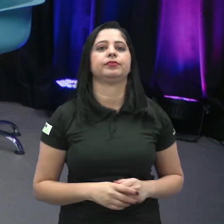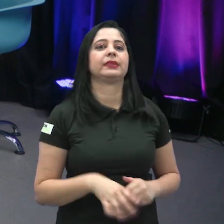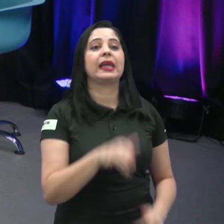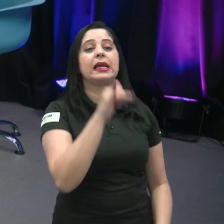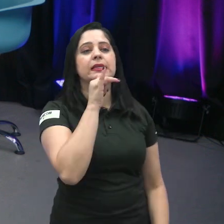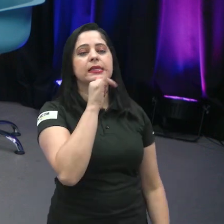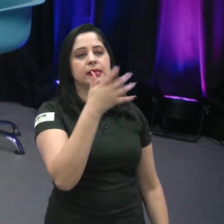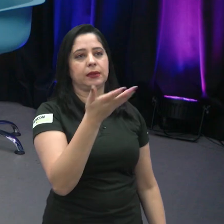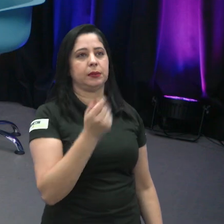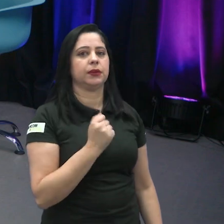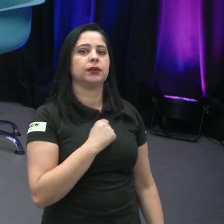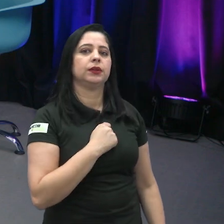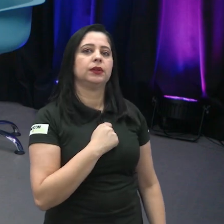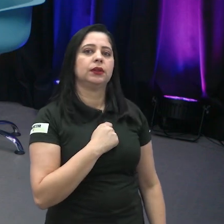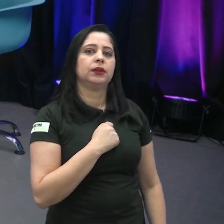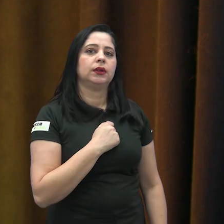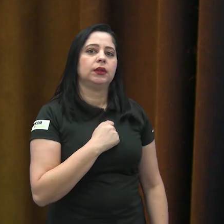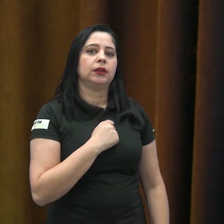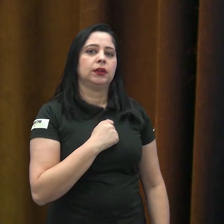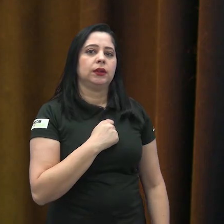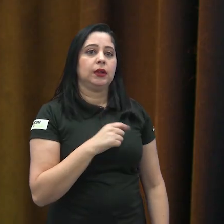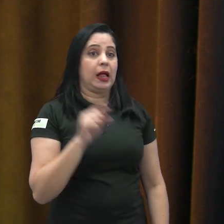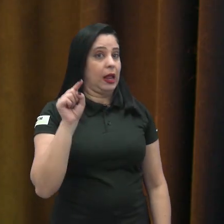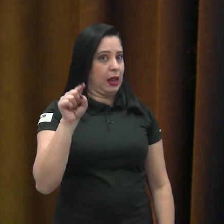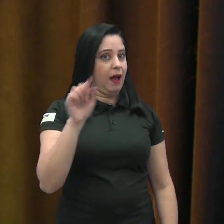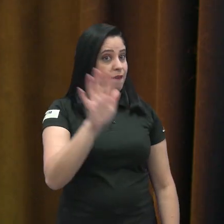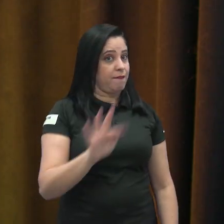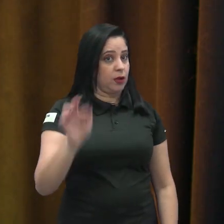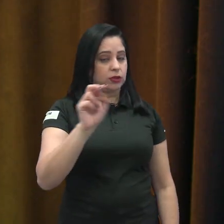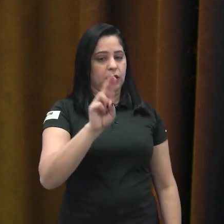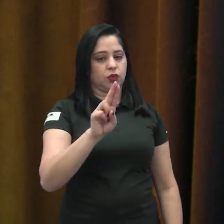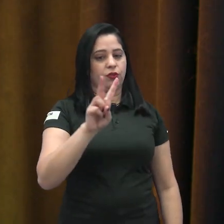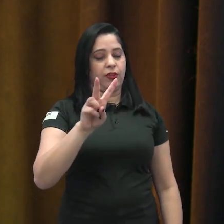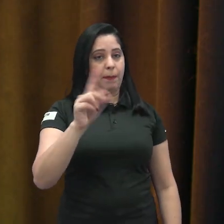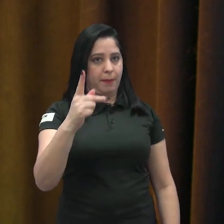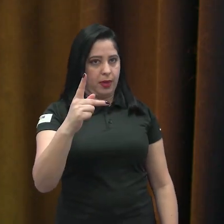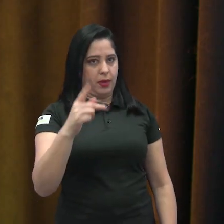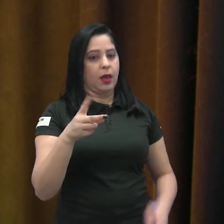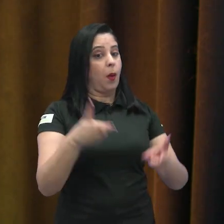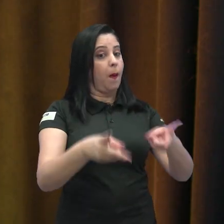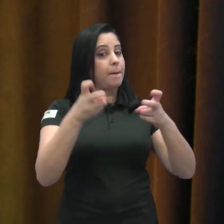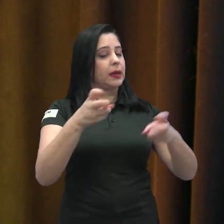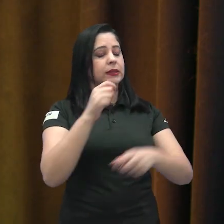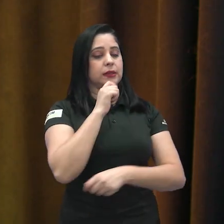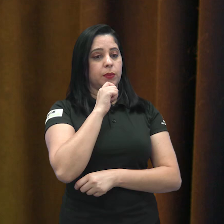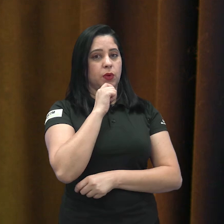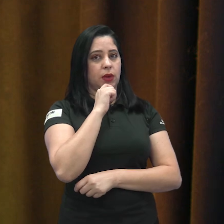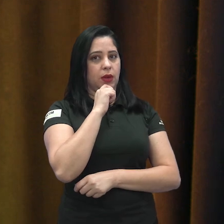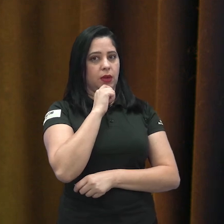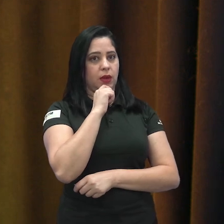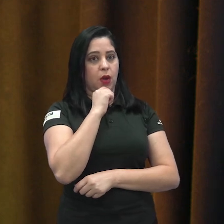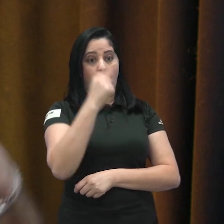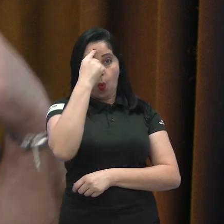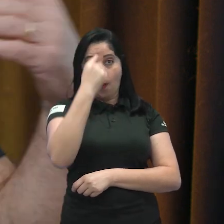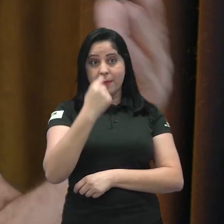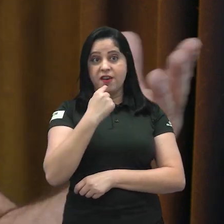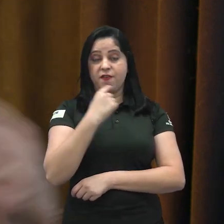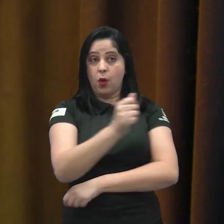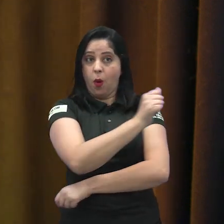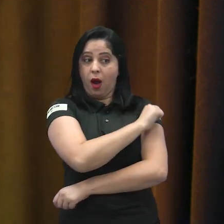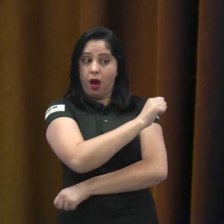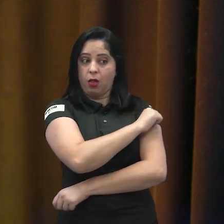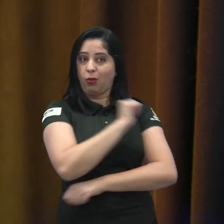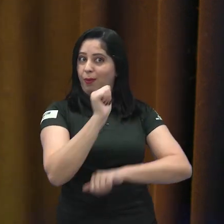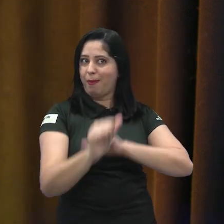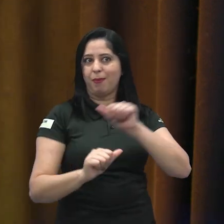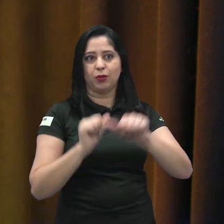tempo? Por exemplo, lá na Univap, o que eu vejo é assim, mudou-se o perfil